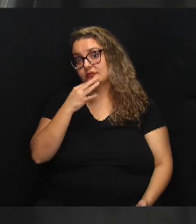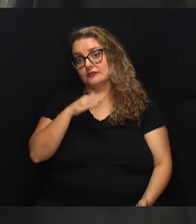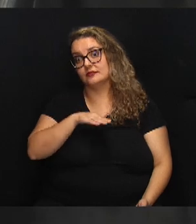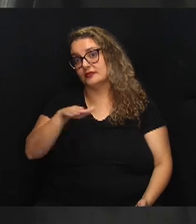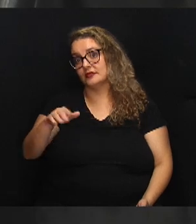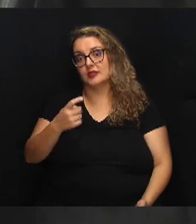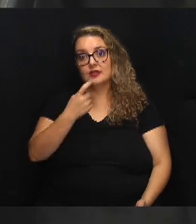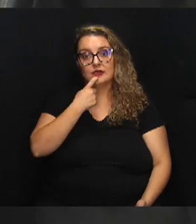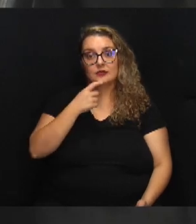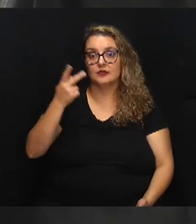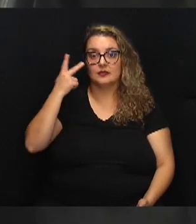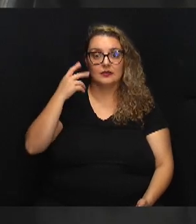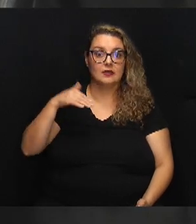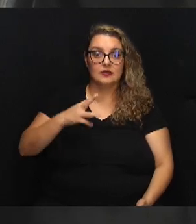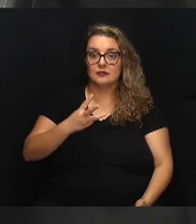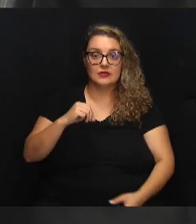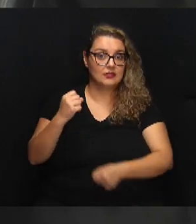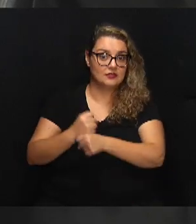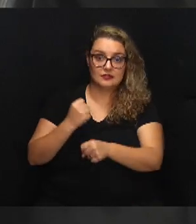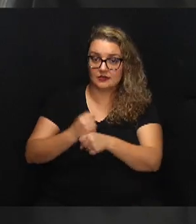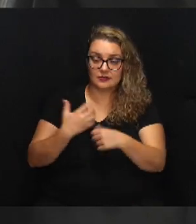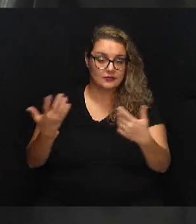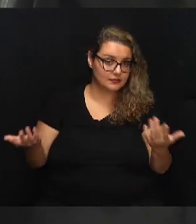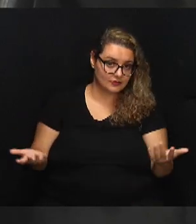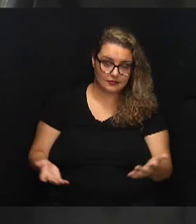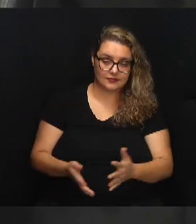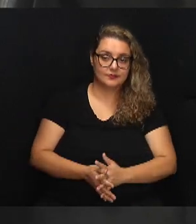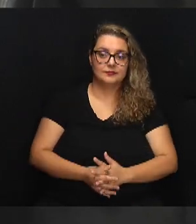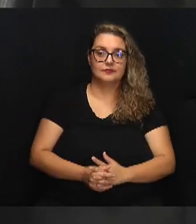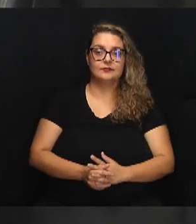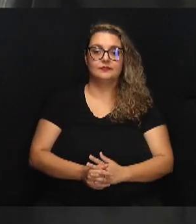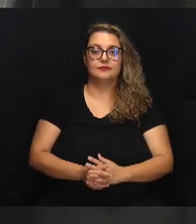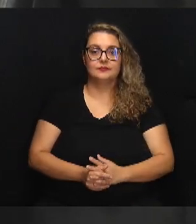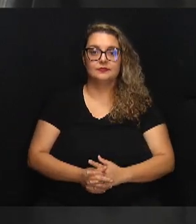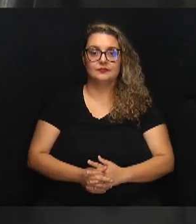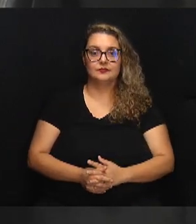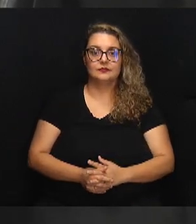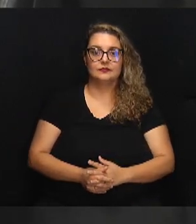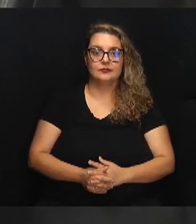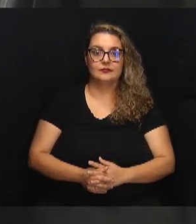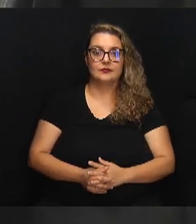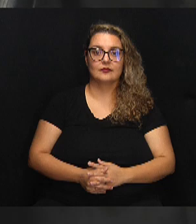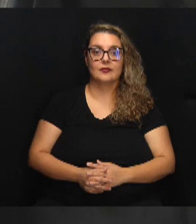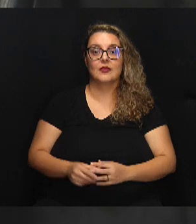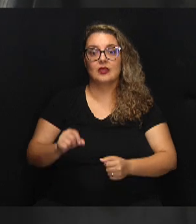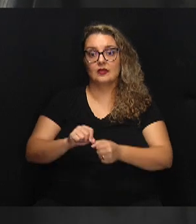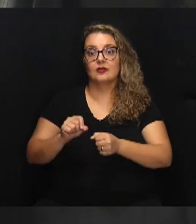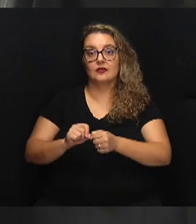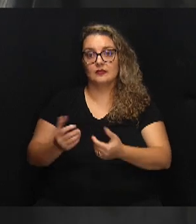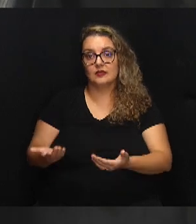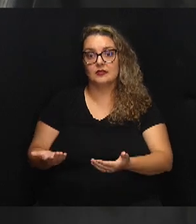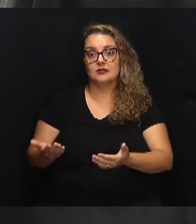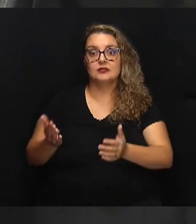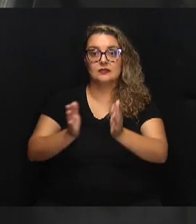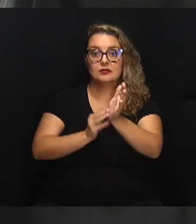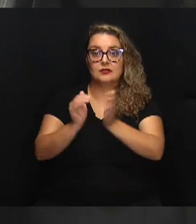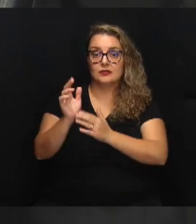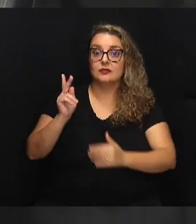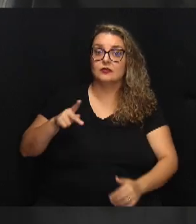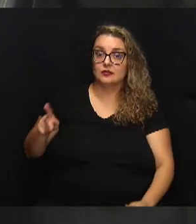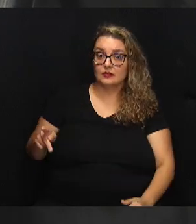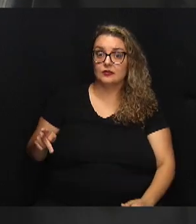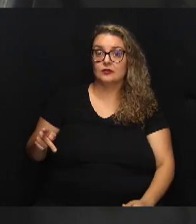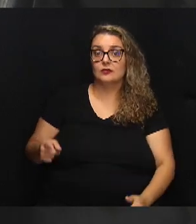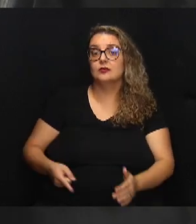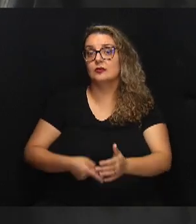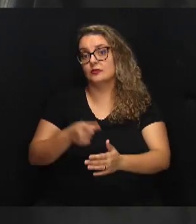Campinas-São Paulo todo dia há mais de 30 anos. Né? E aí fui prestar os concursos para professor, e o primeiro